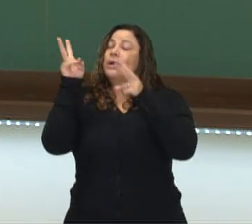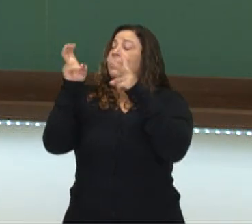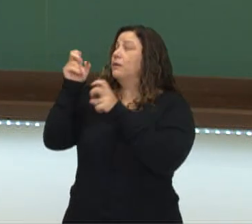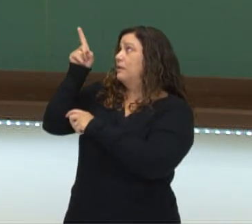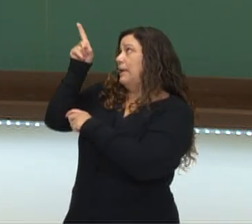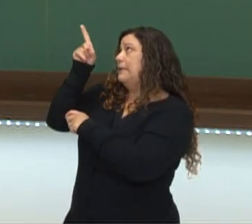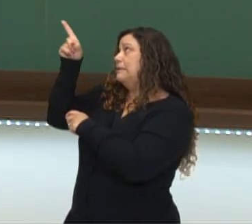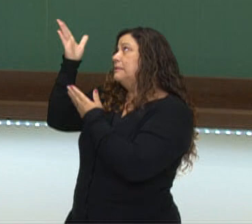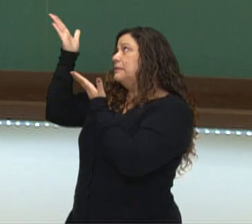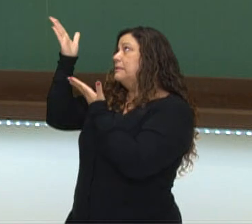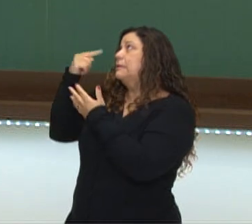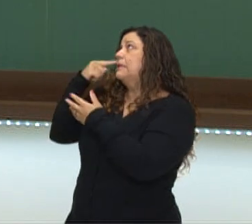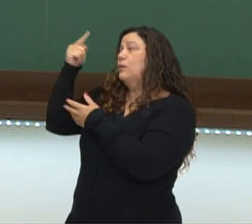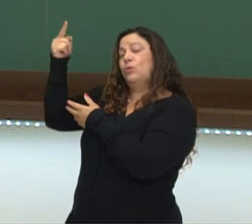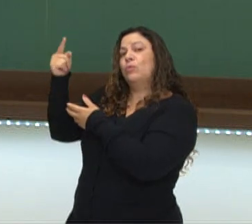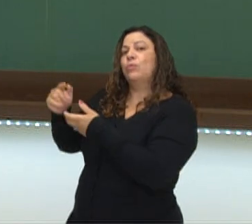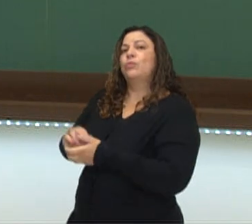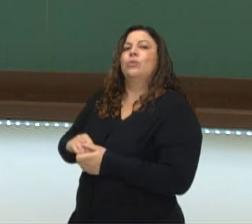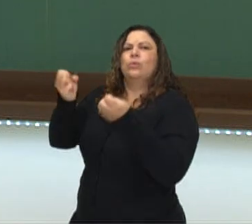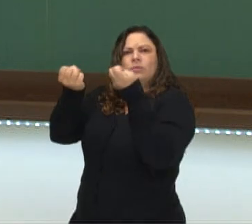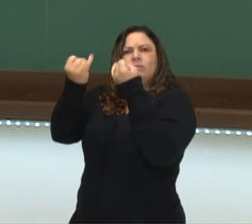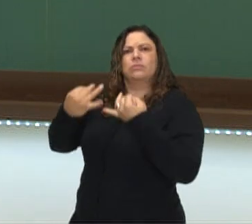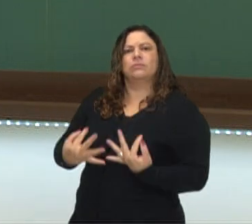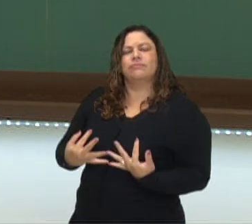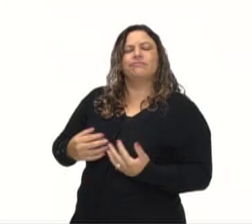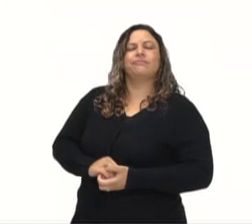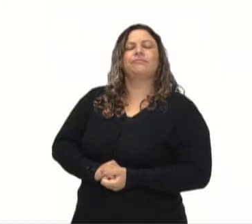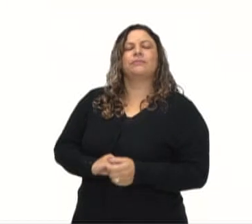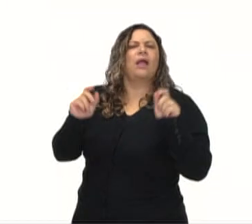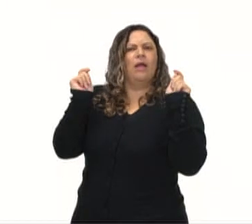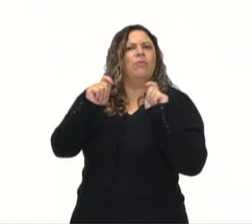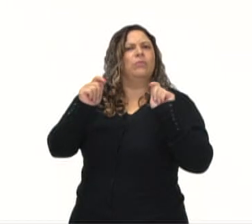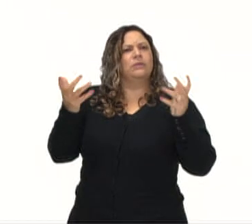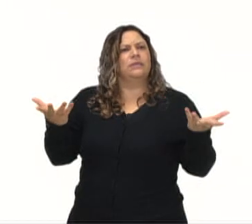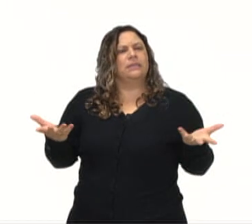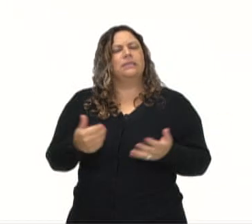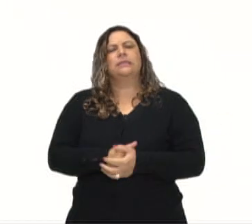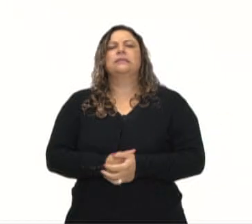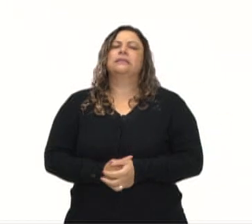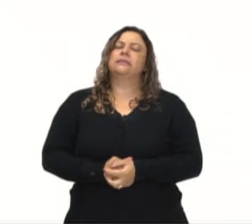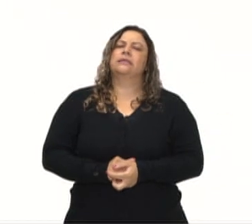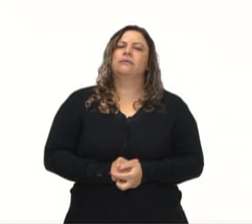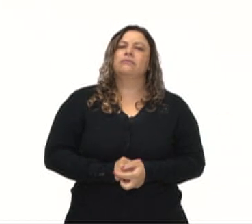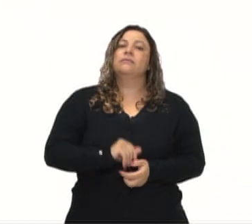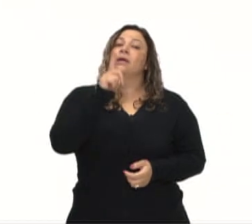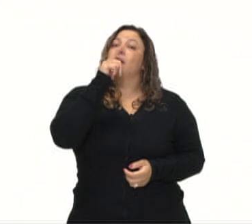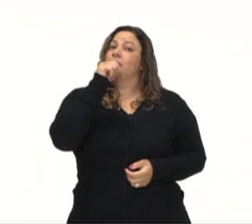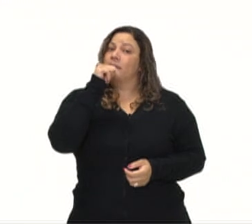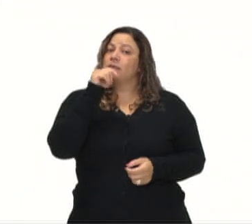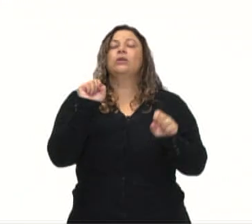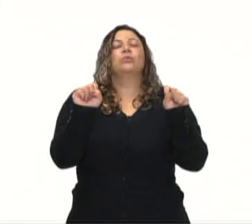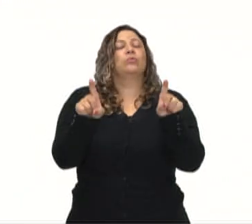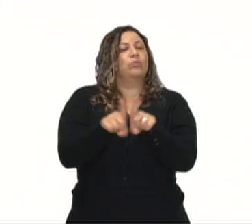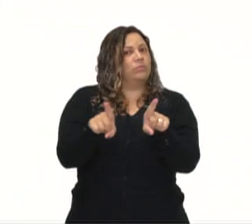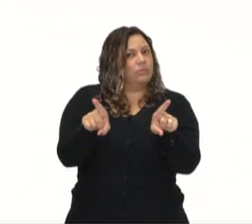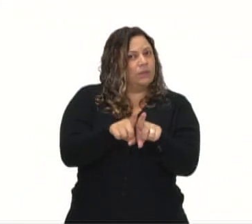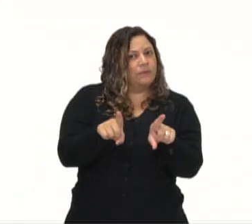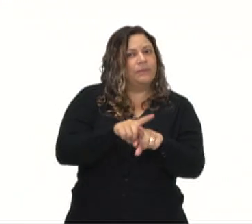nós usamos. Nós adicionamos este soluto no solvente, que é a água. Nós vamos dar